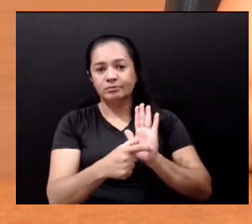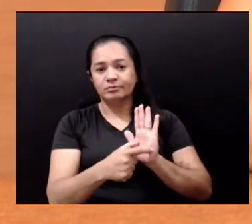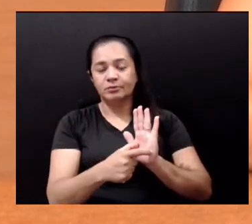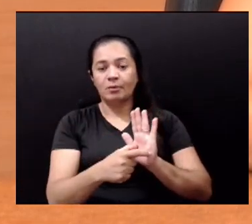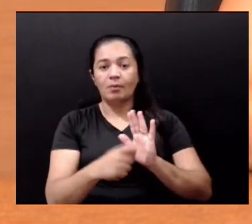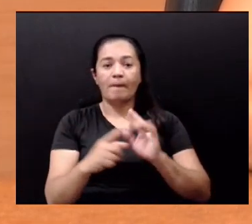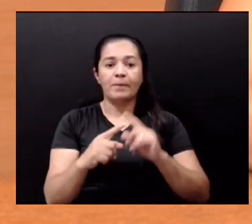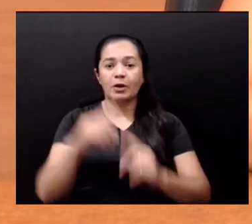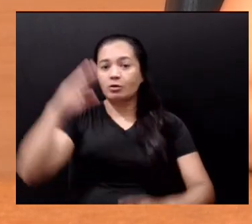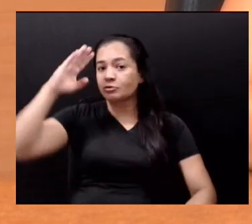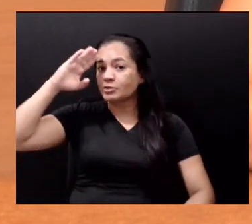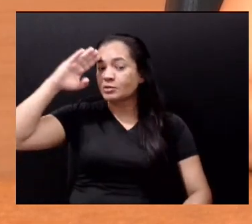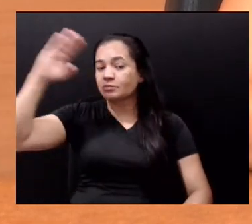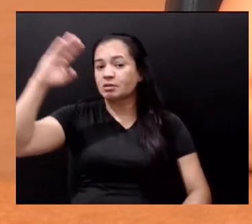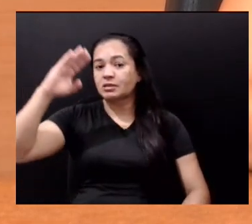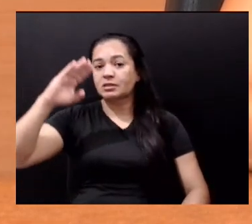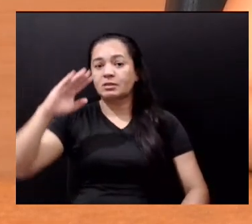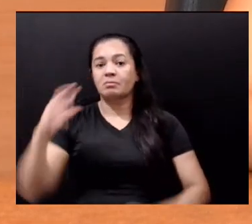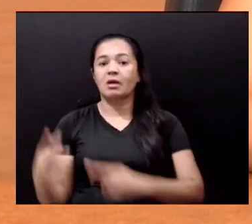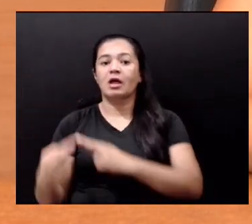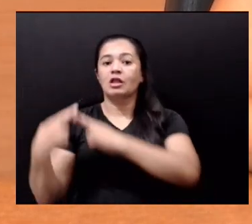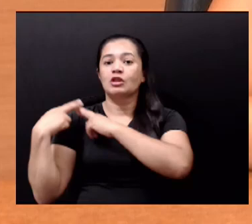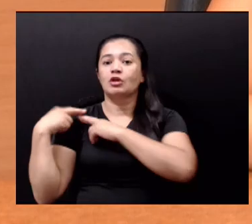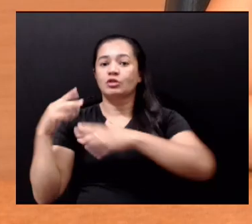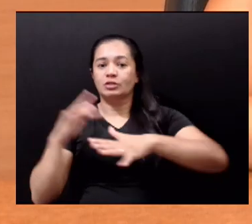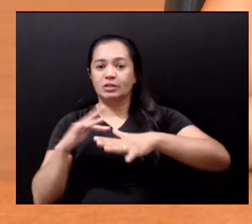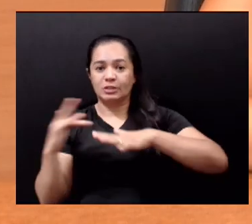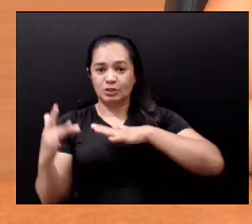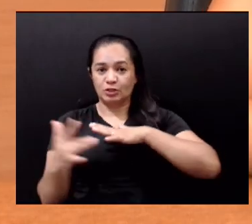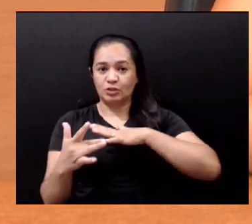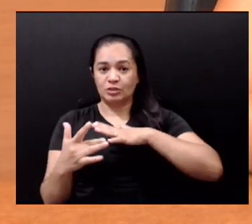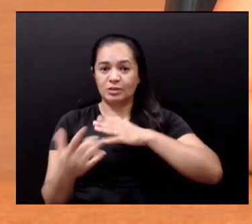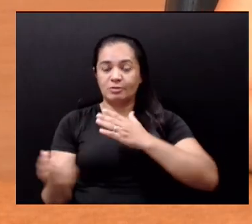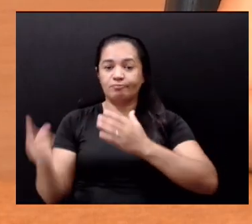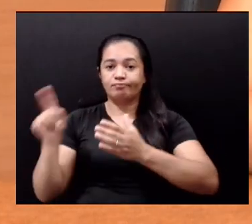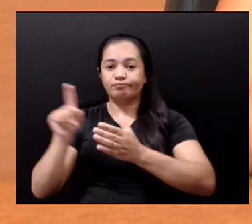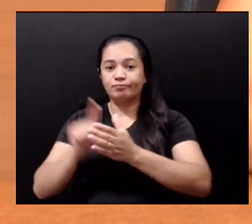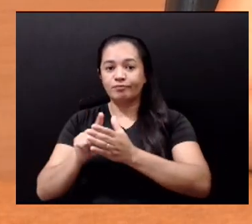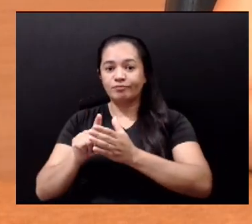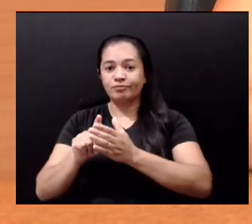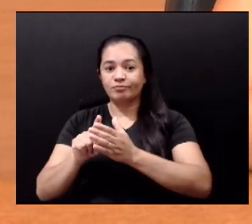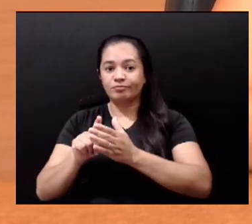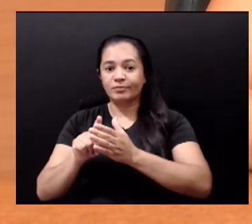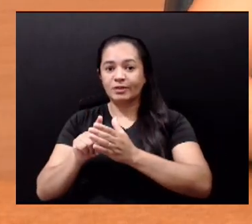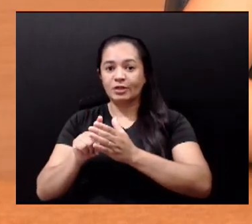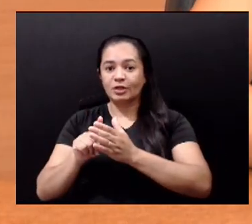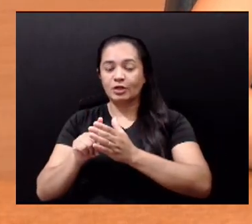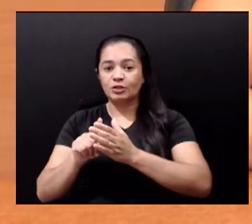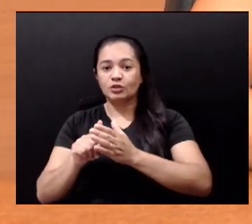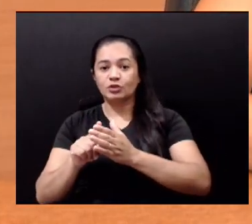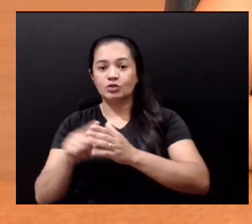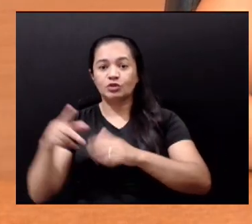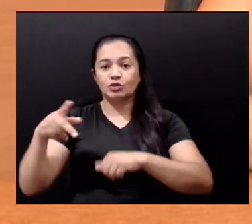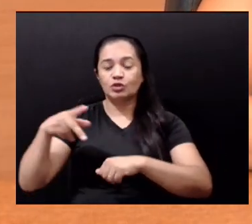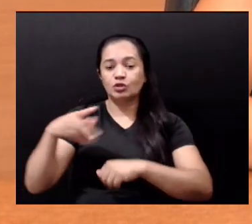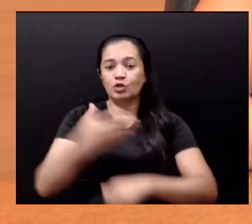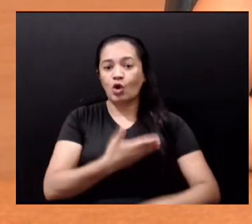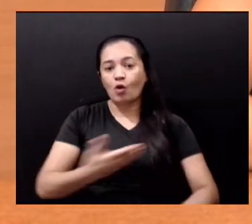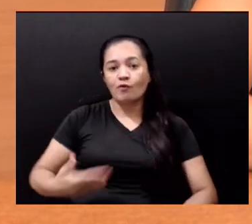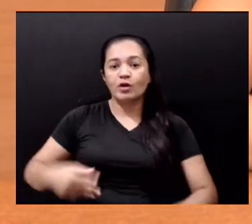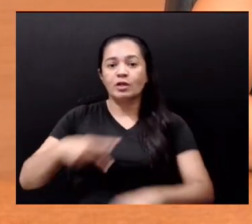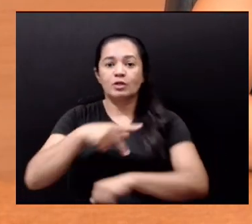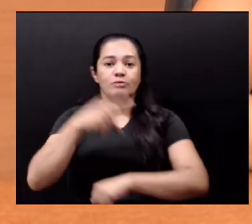redes sociais sendo integrantes do novo governo Trump e mudando esse conteúdo, permitindo,